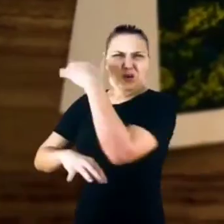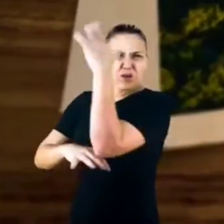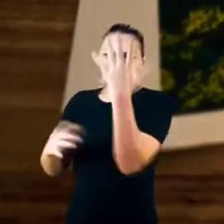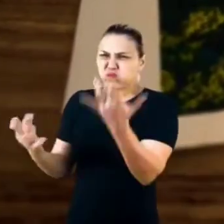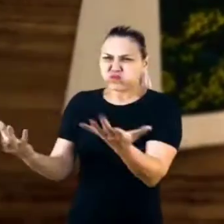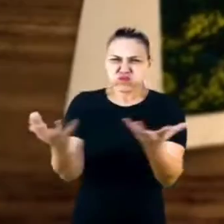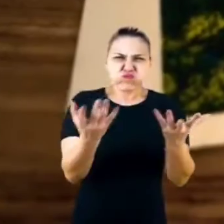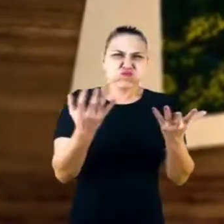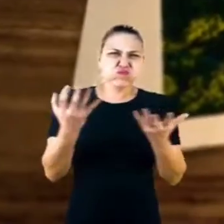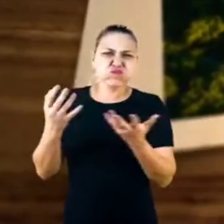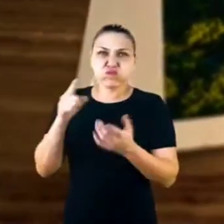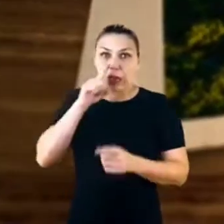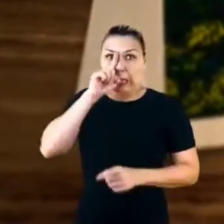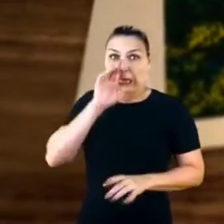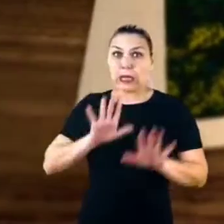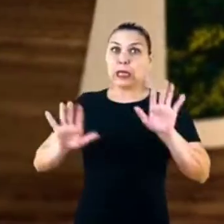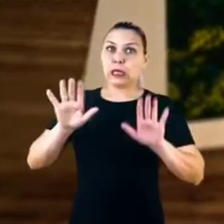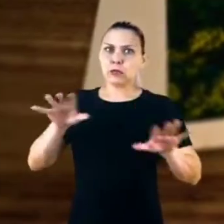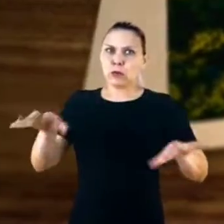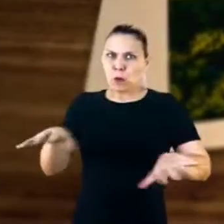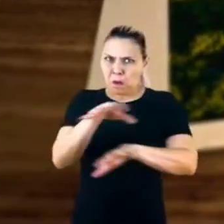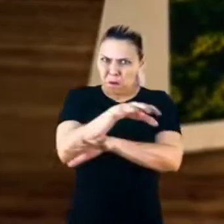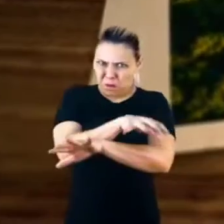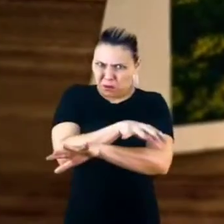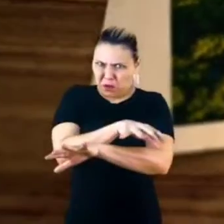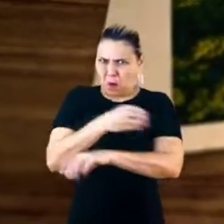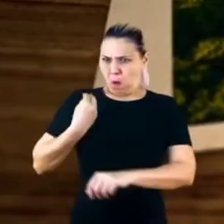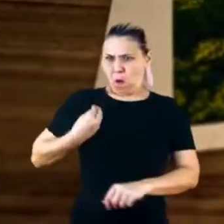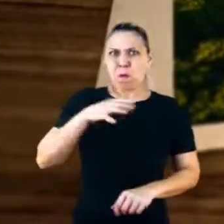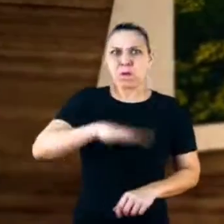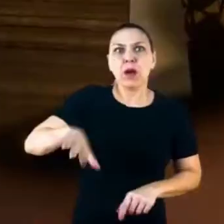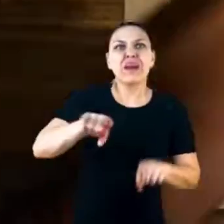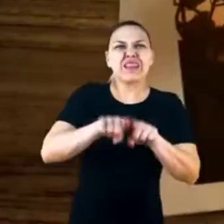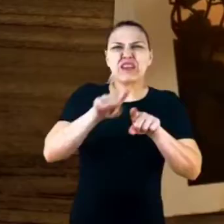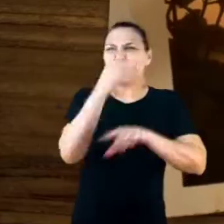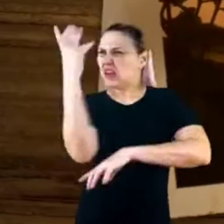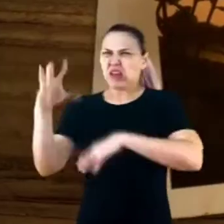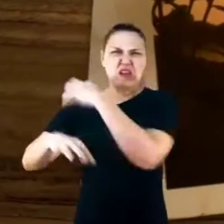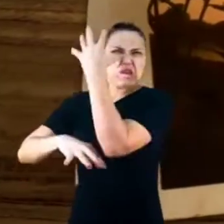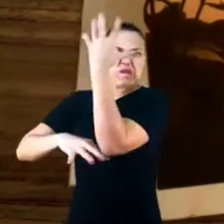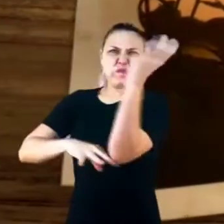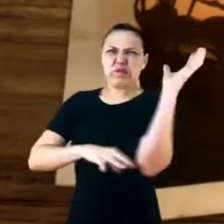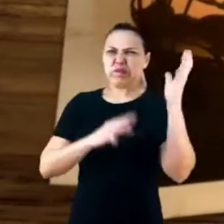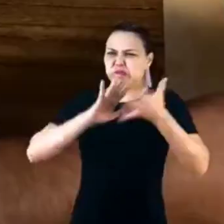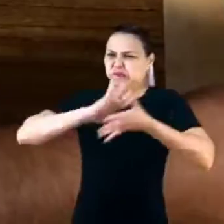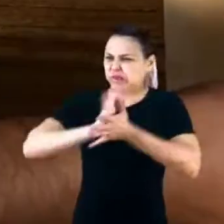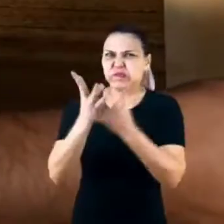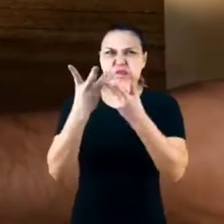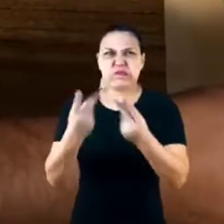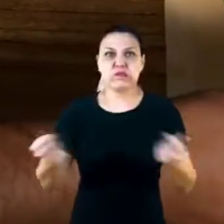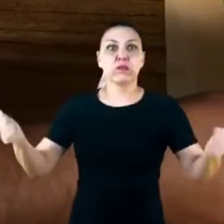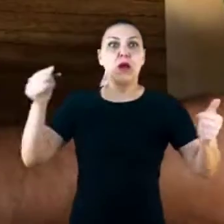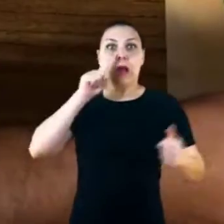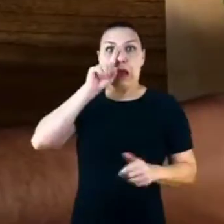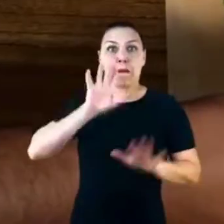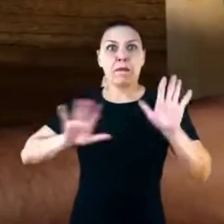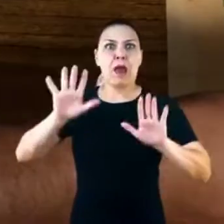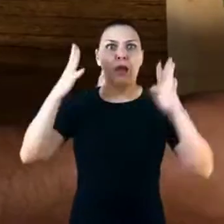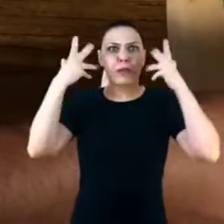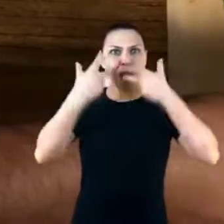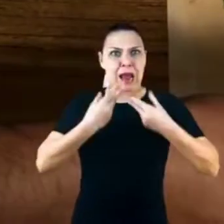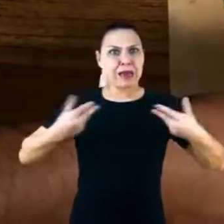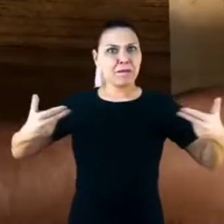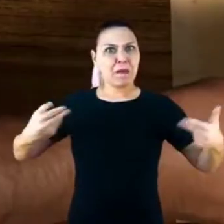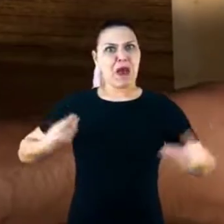Os incêndios florestais colocam em risco nossos biomas, destroem parques e florestas e ameaçam a vida de animais e a